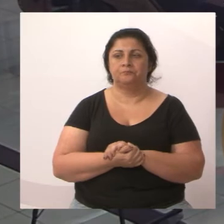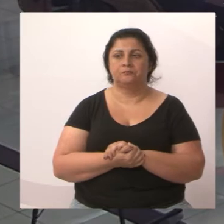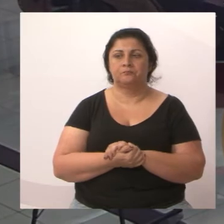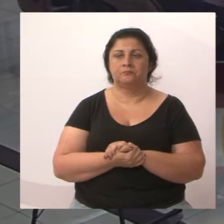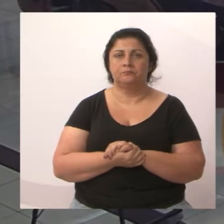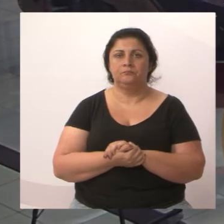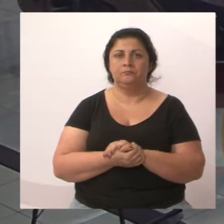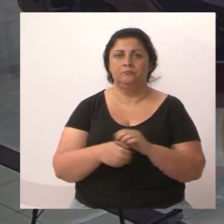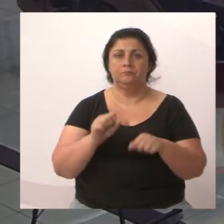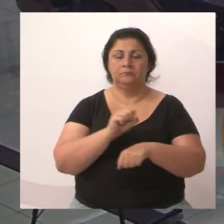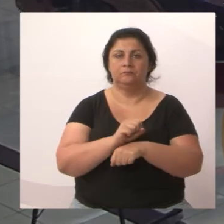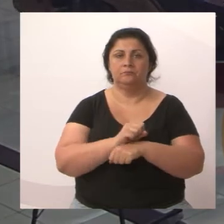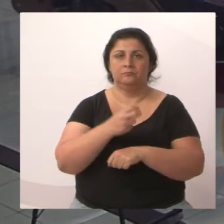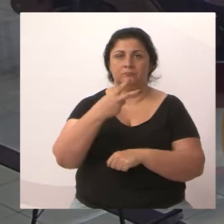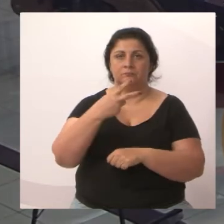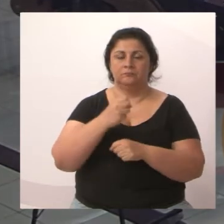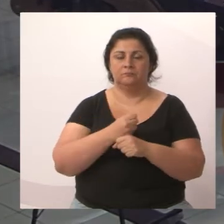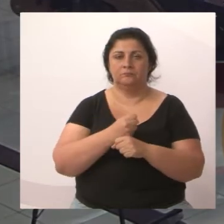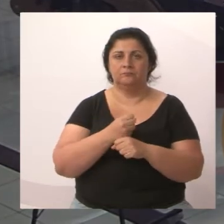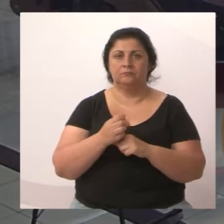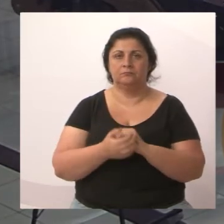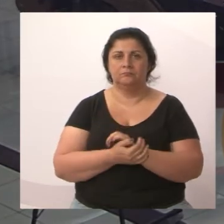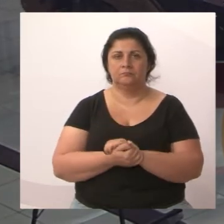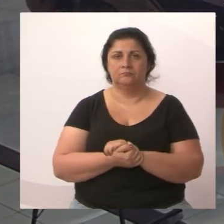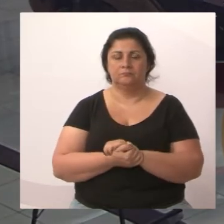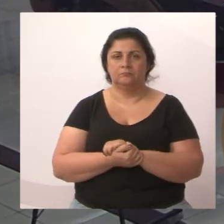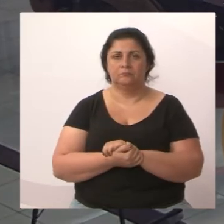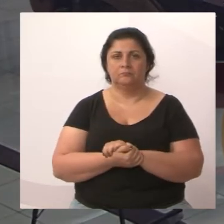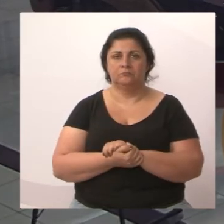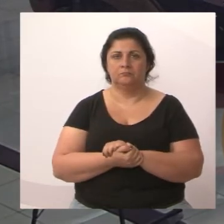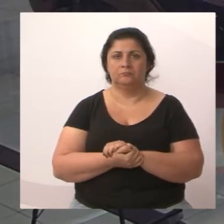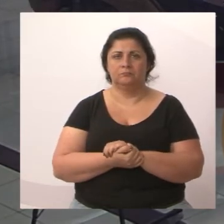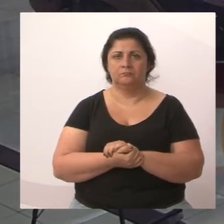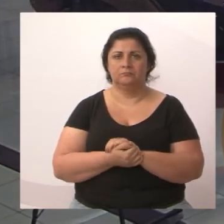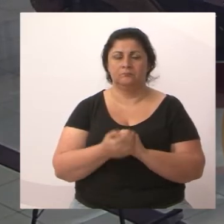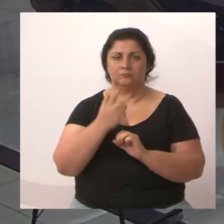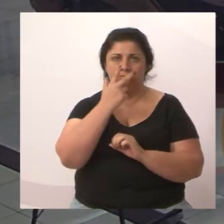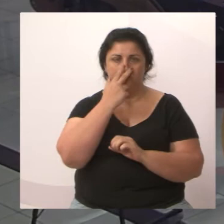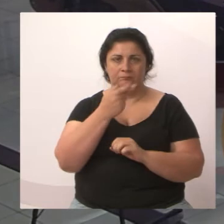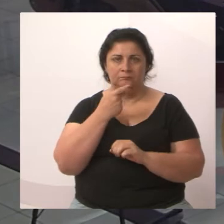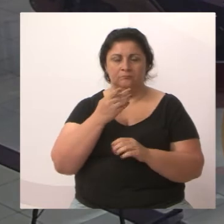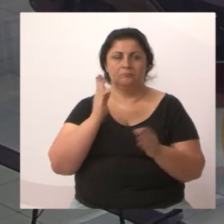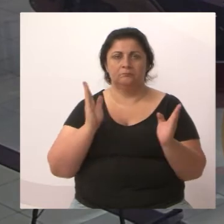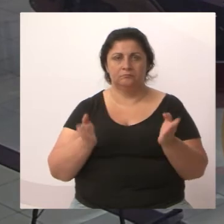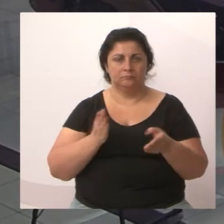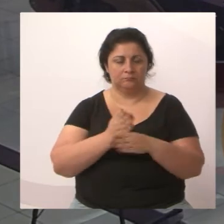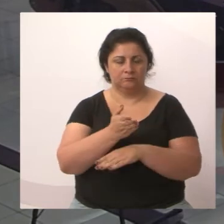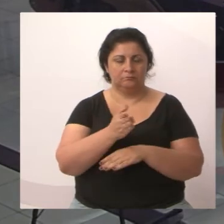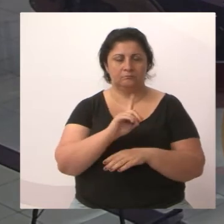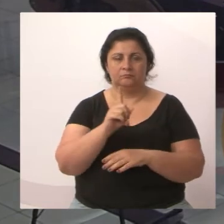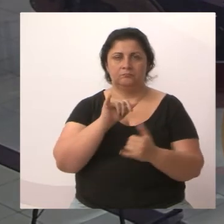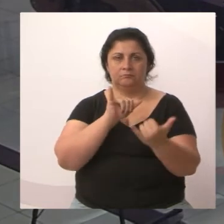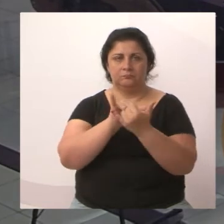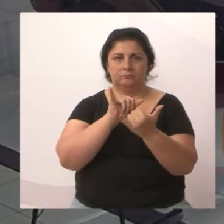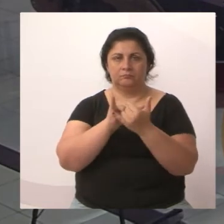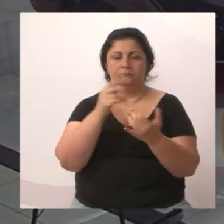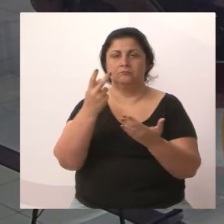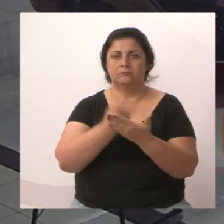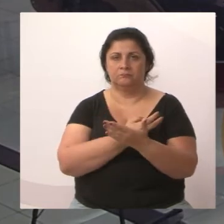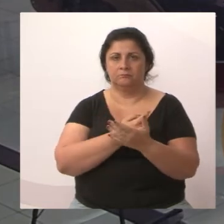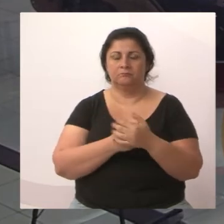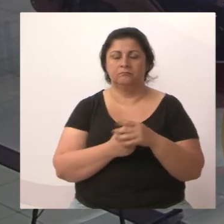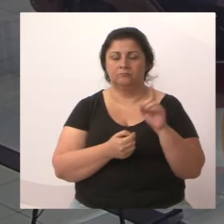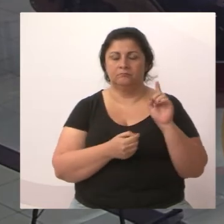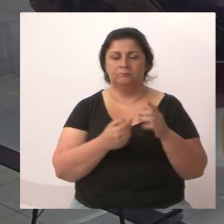Ah, fica 2 anos sem dormir. Me parece que você comentou que já tinha aprovado 1 ano? Não? Ah, então desculpa a minha falha aí, o público que